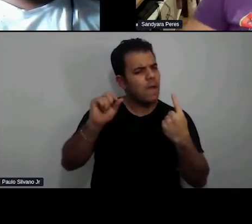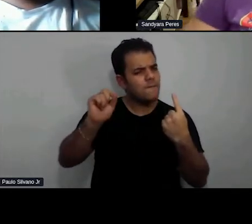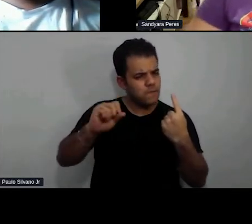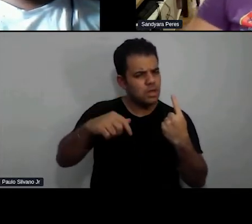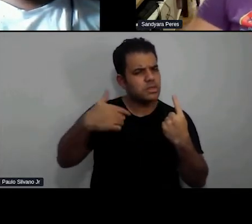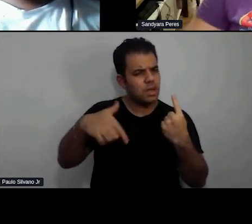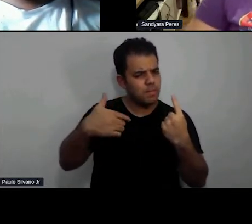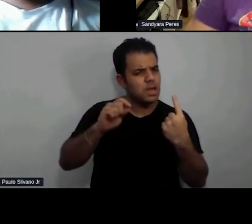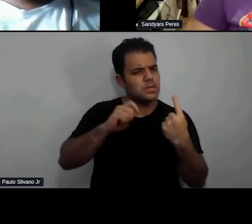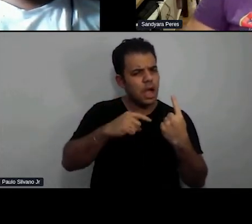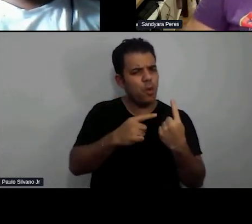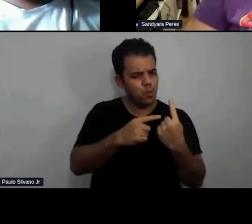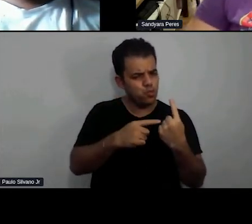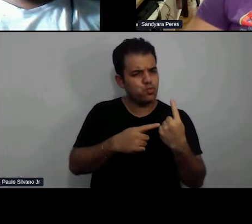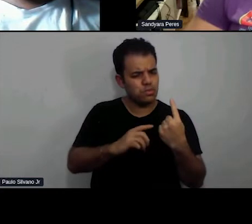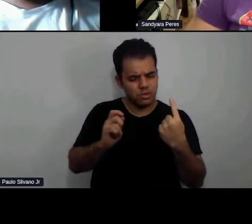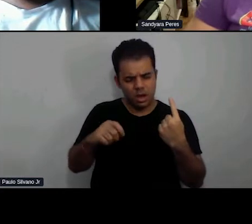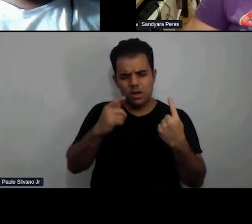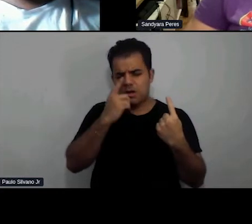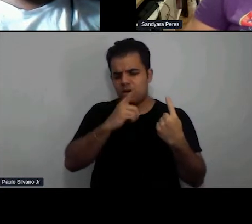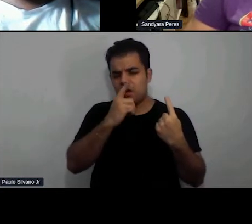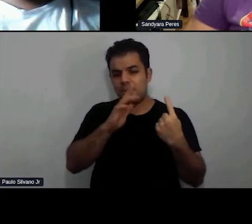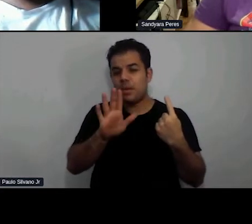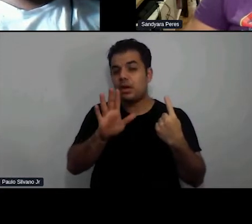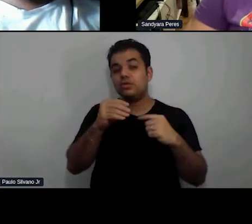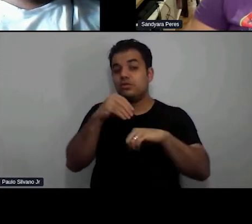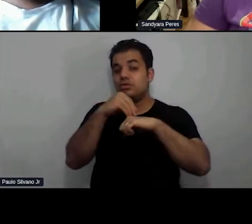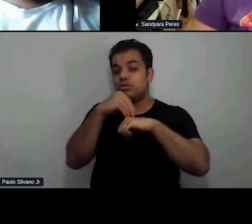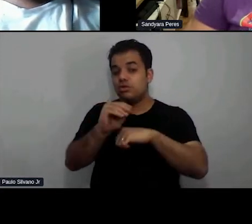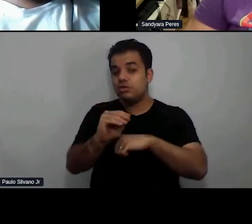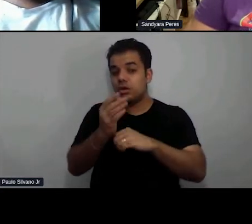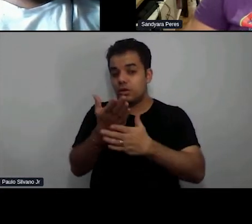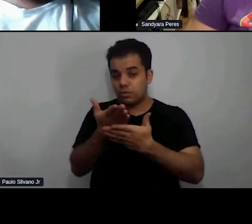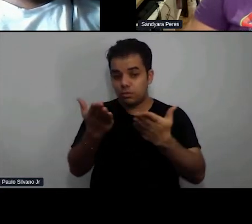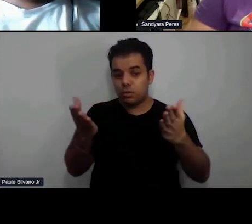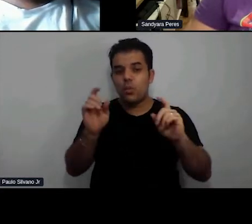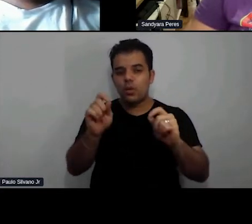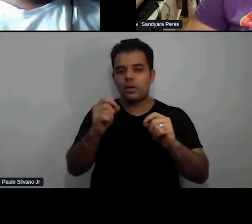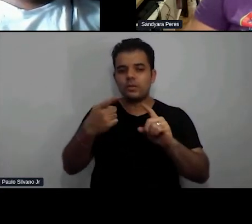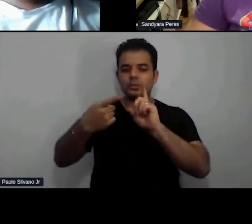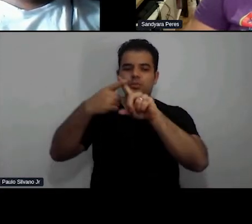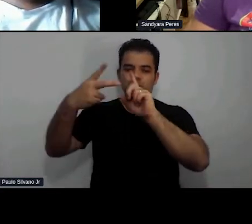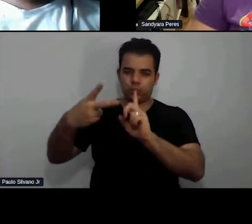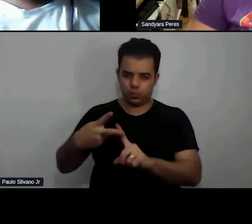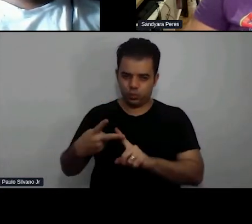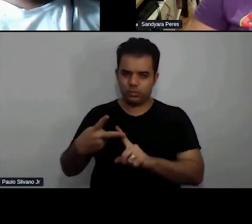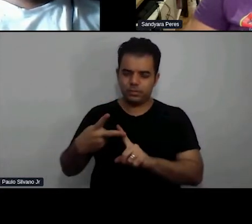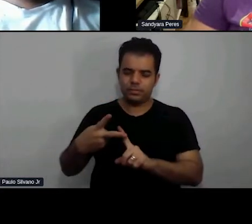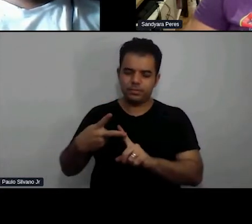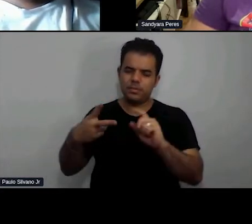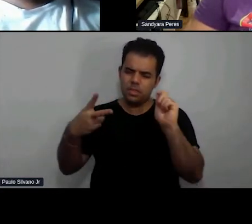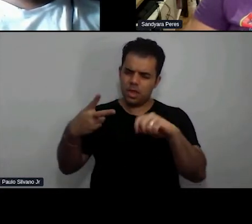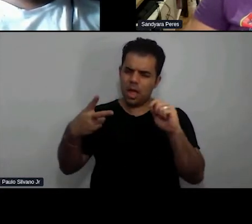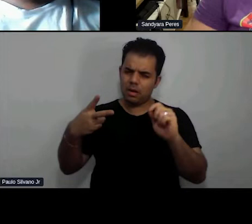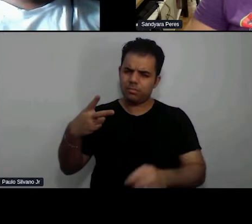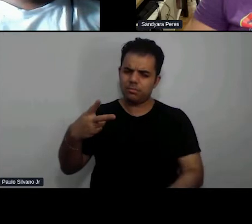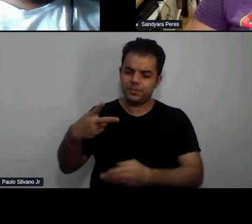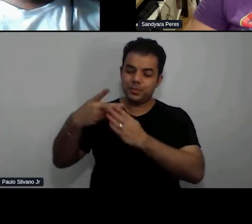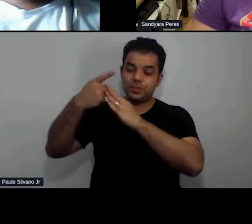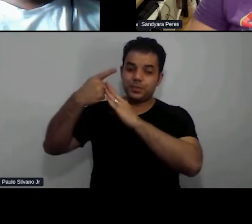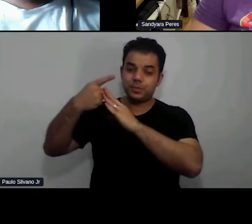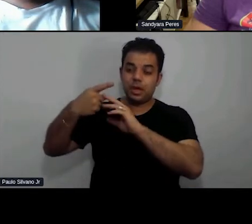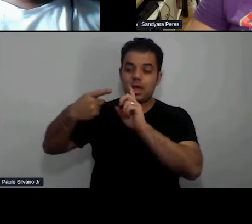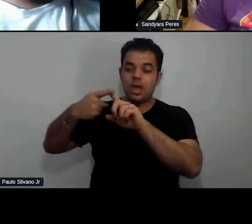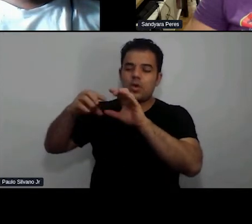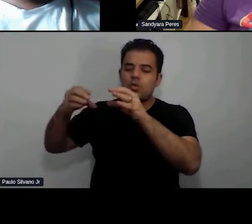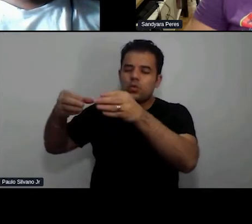tá? O que eu recomendaria são duas alternativas que eu vejo. Montar pequenos grupos